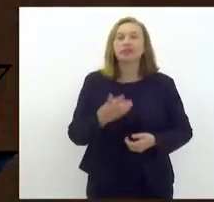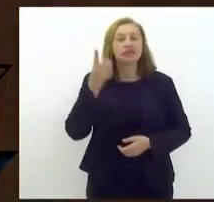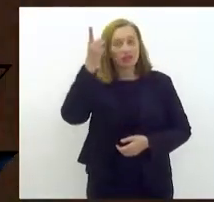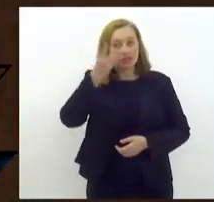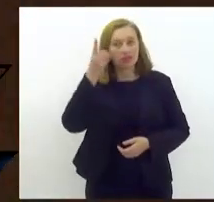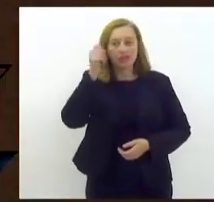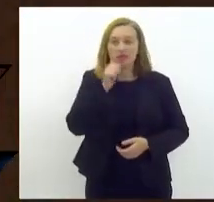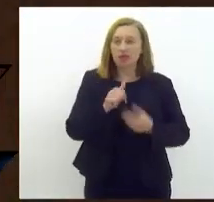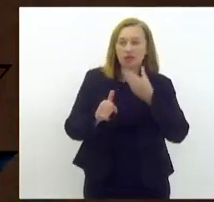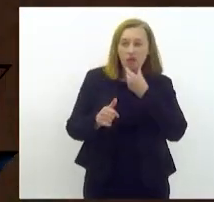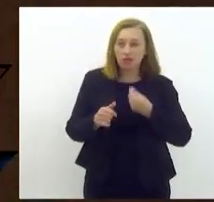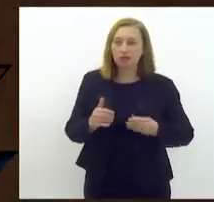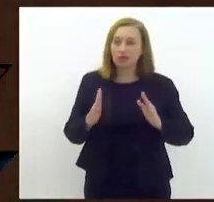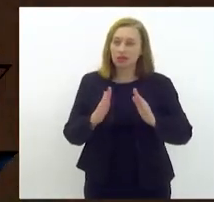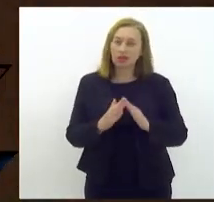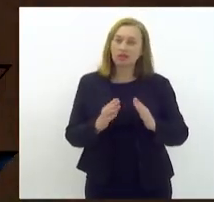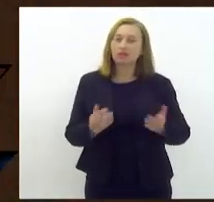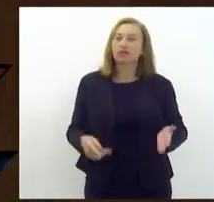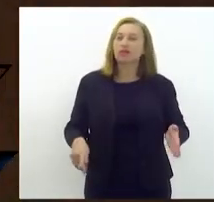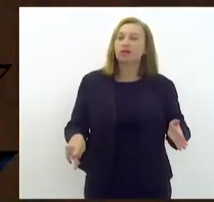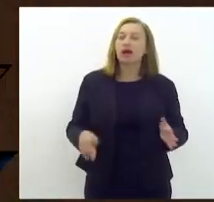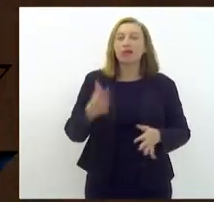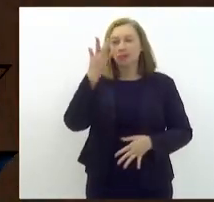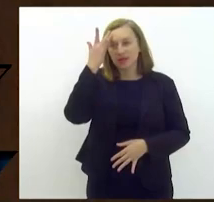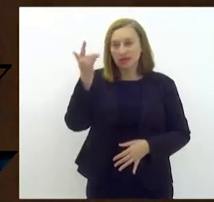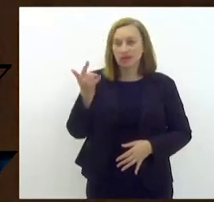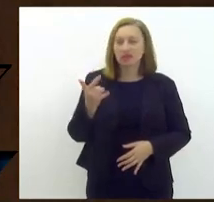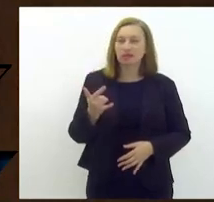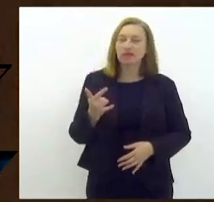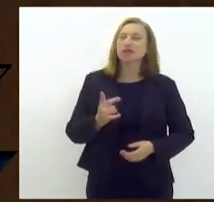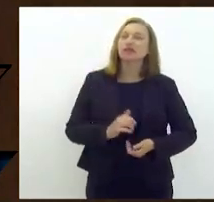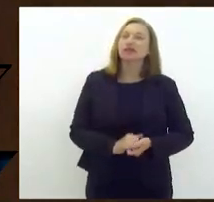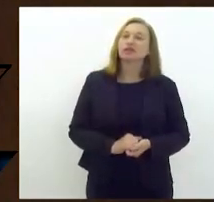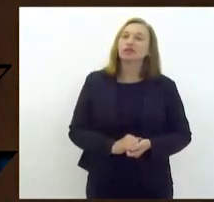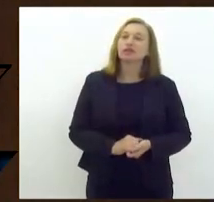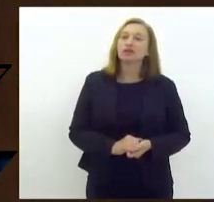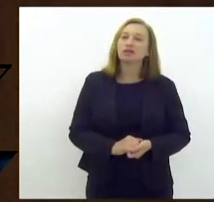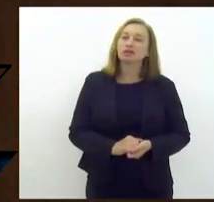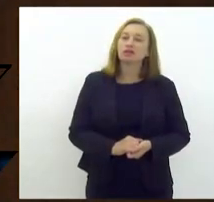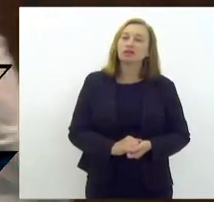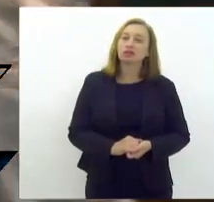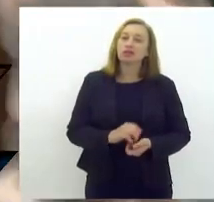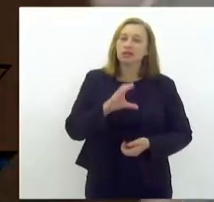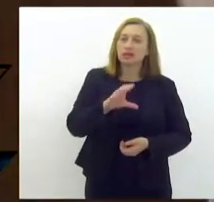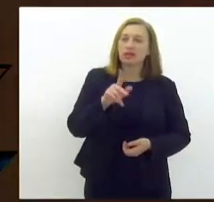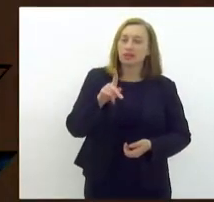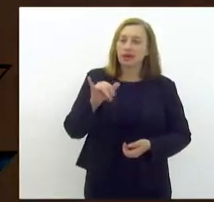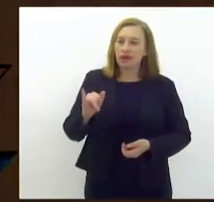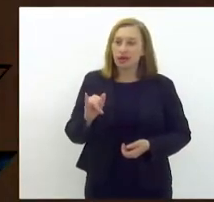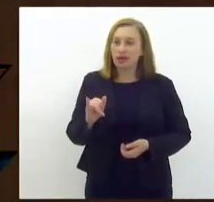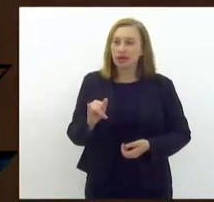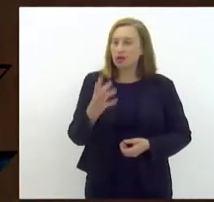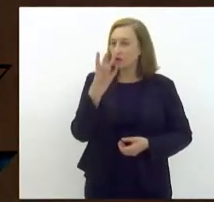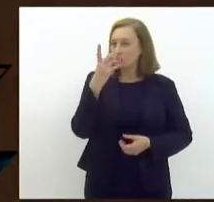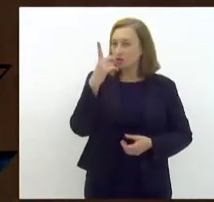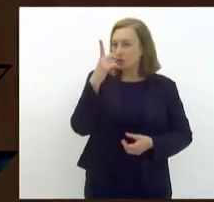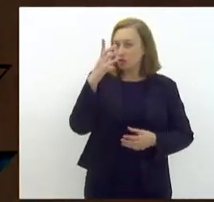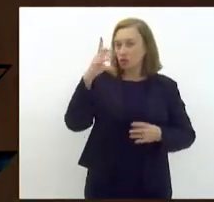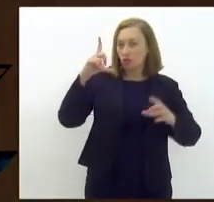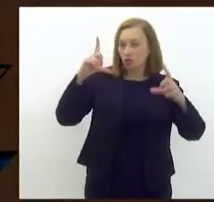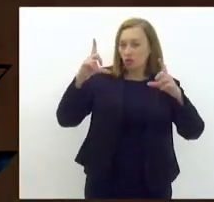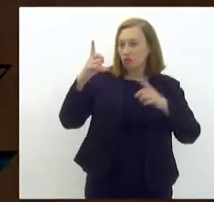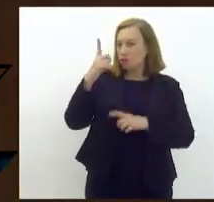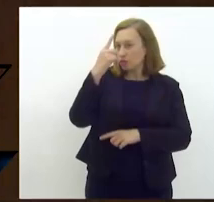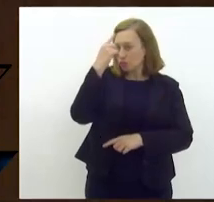deputadas e os deputados para fazerem parte amanhã da oitiva que teremos na CPI do reconhecimento fotográfico que